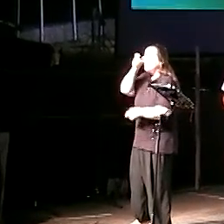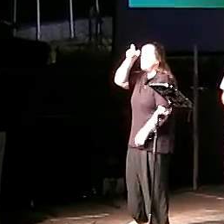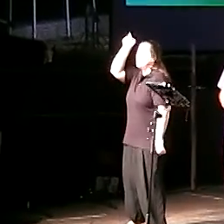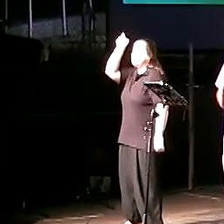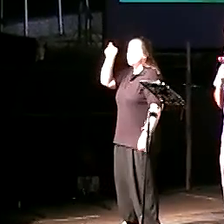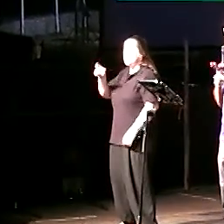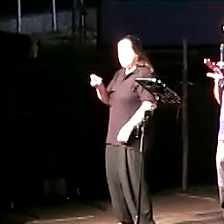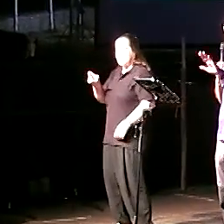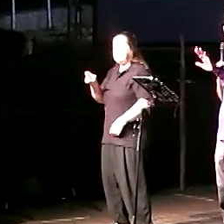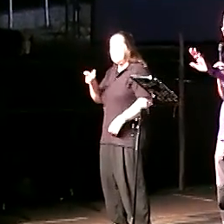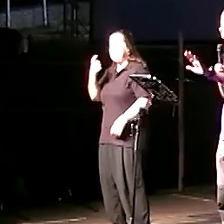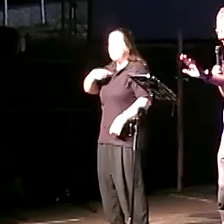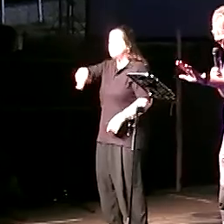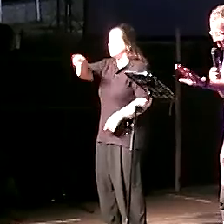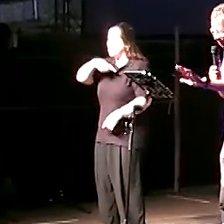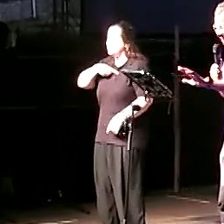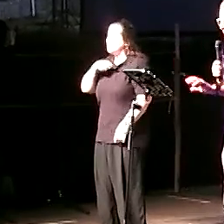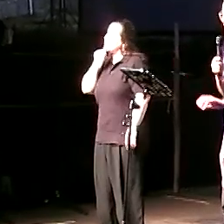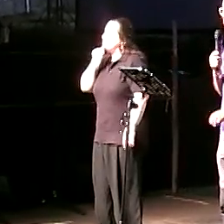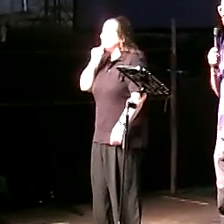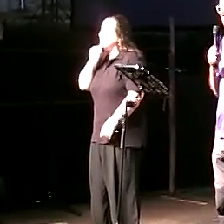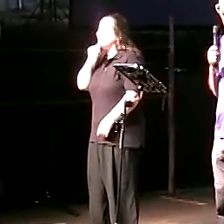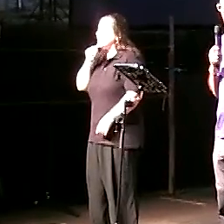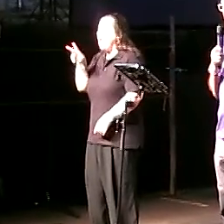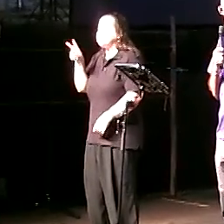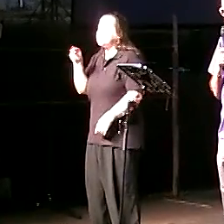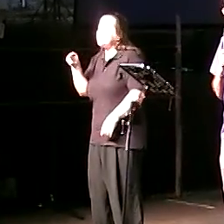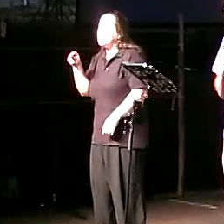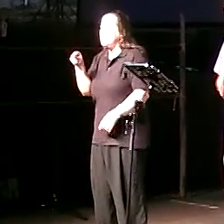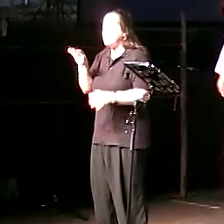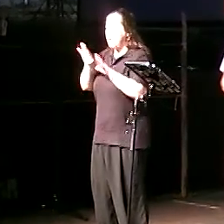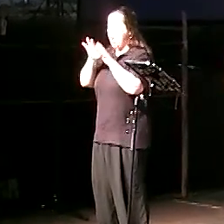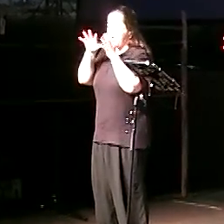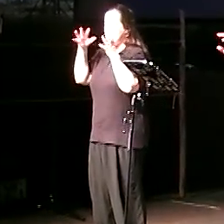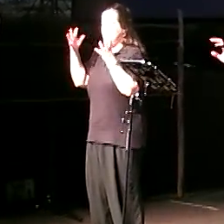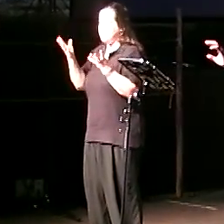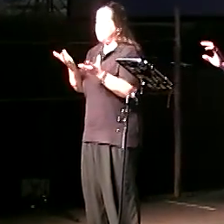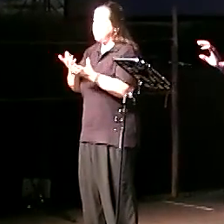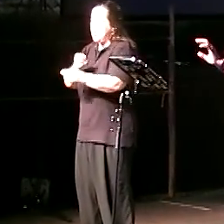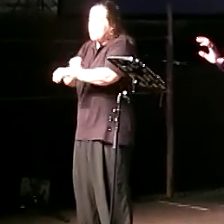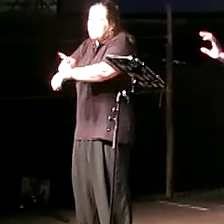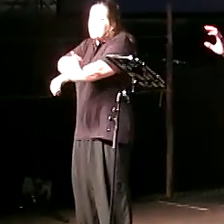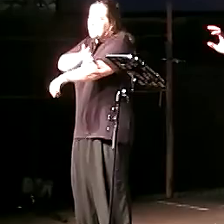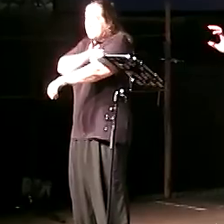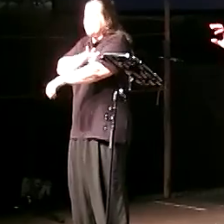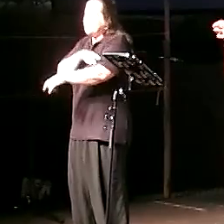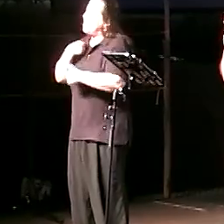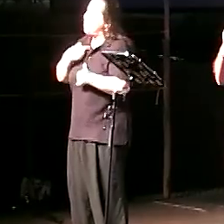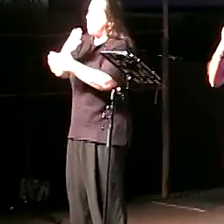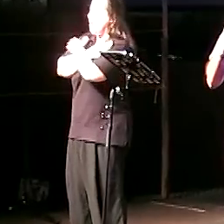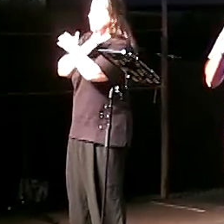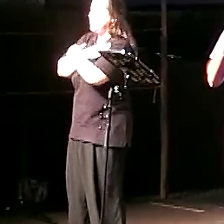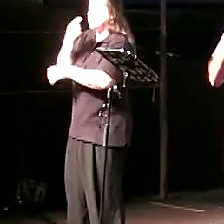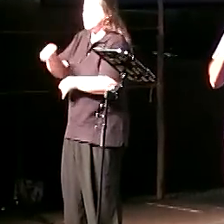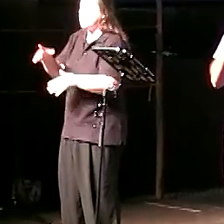personagem que poderíamos muito bem dar-lhe o nickname de bola de pêlo eu tinha um amigo que no verão